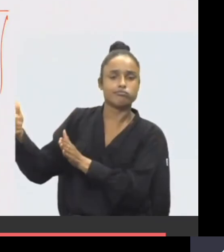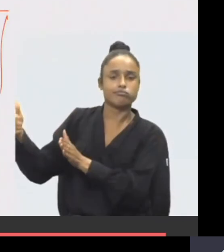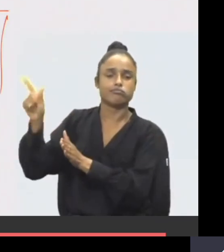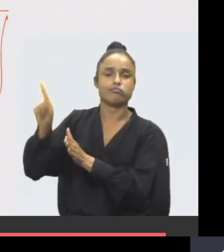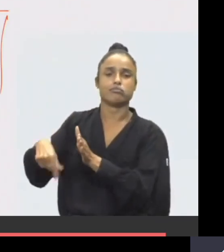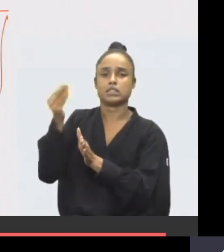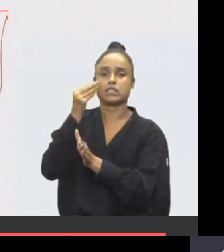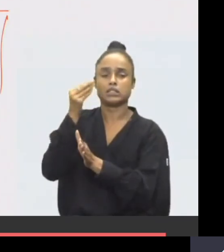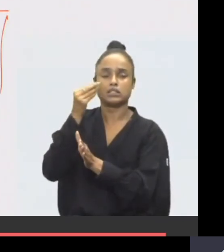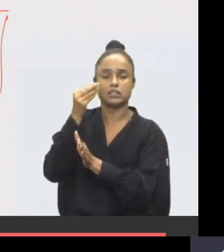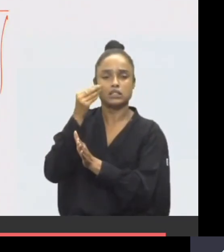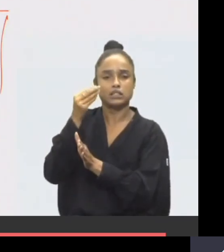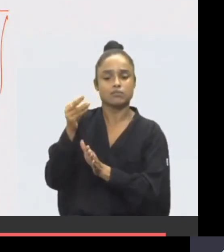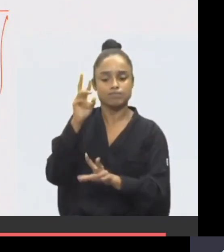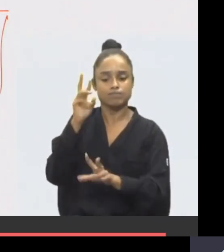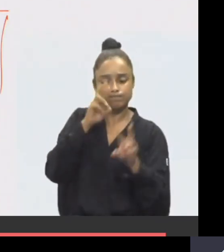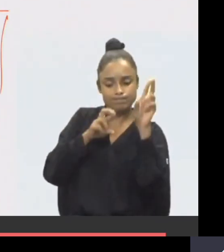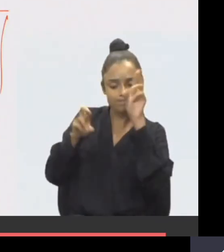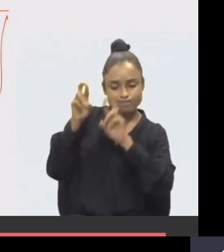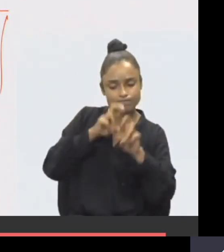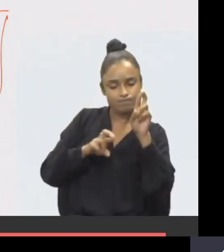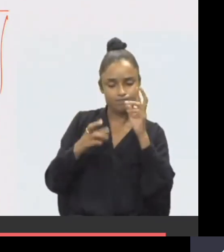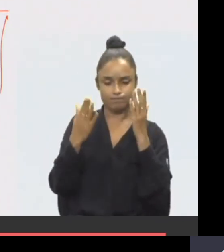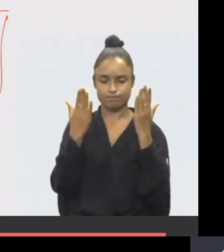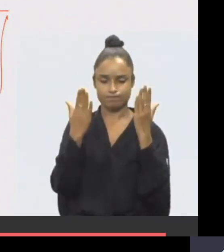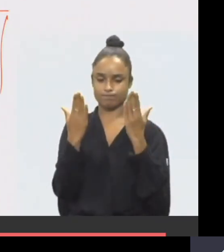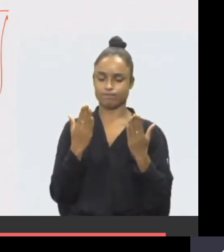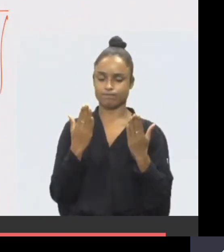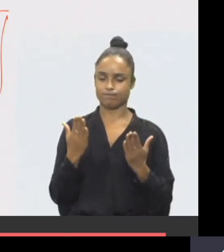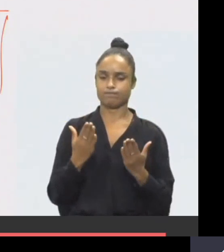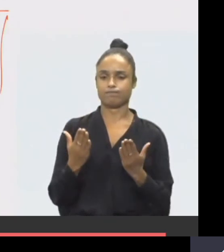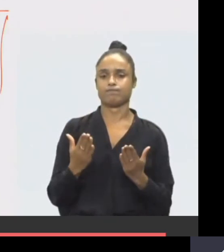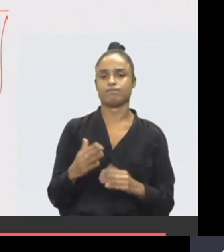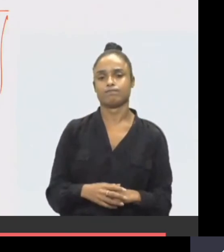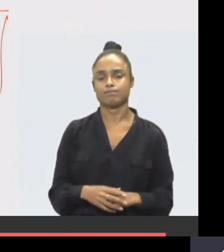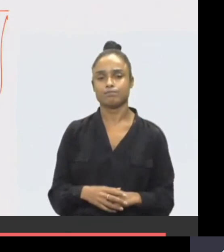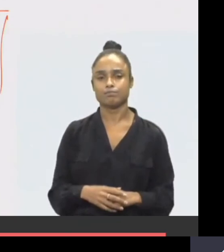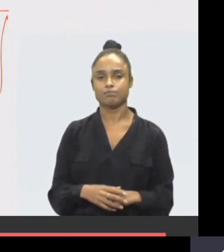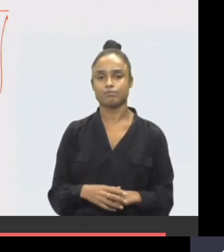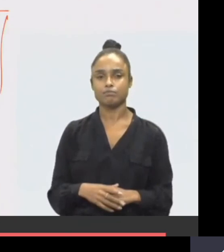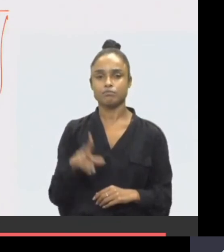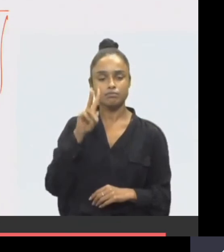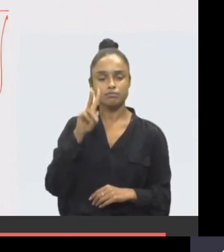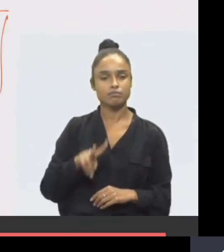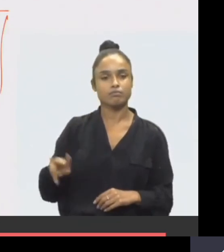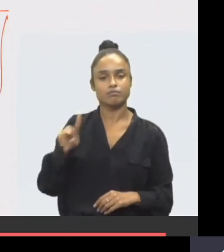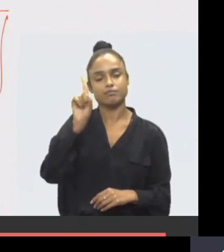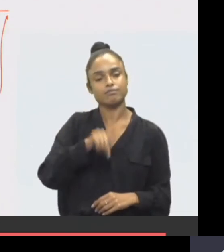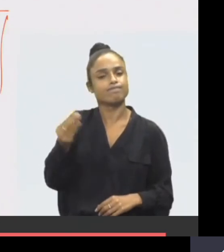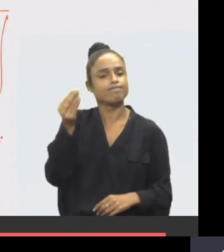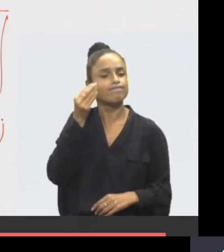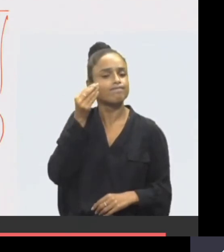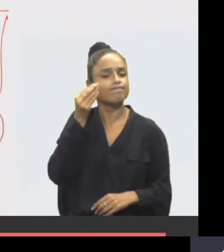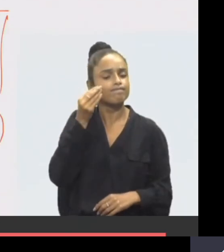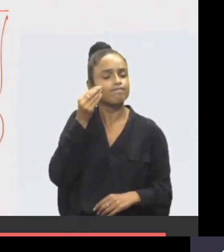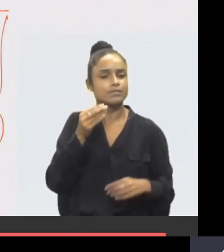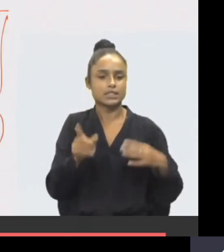de qualitativos visuais. Então, nós fizemos uma análise qualitativa visual. Então, através de testes de